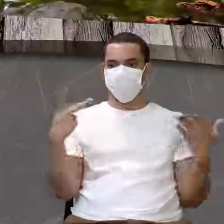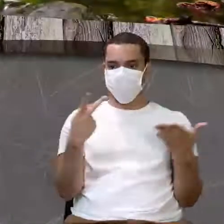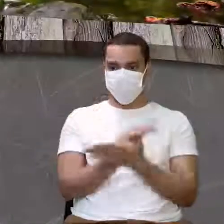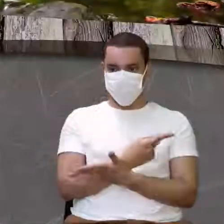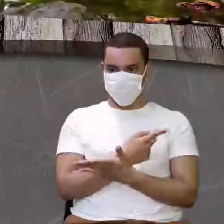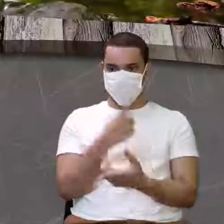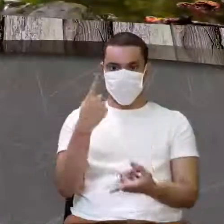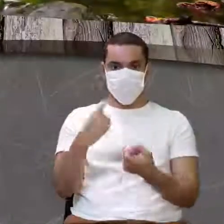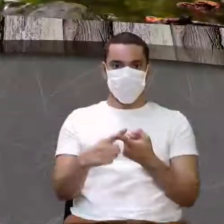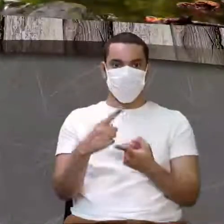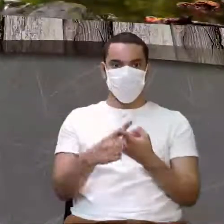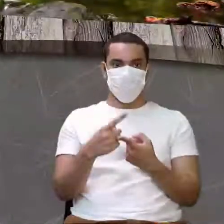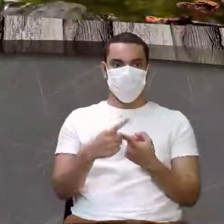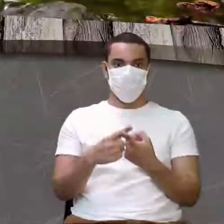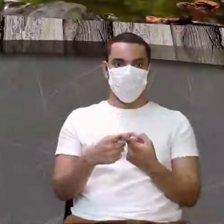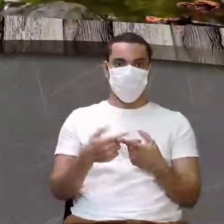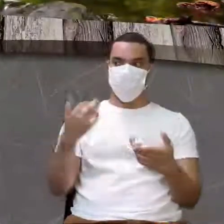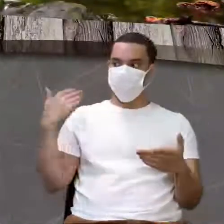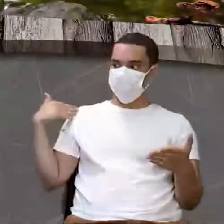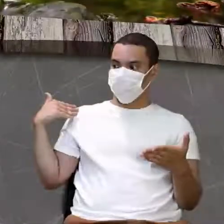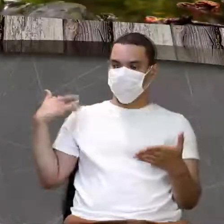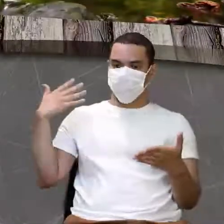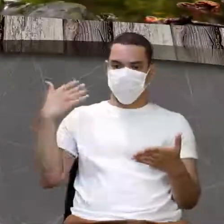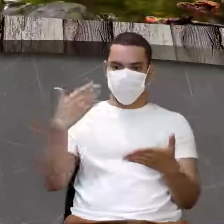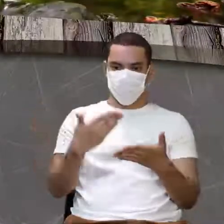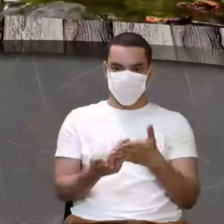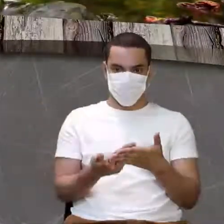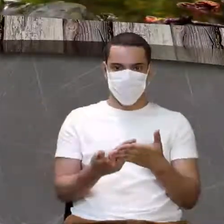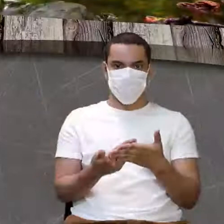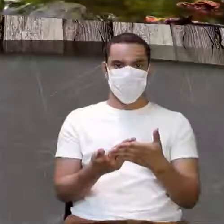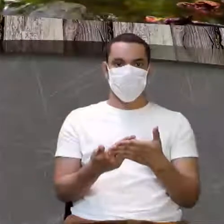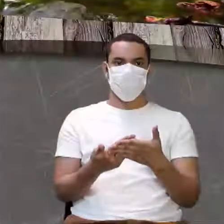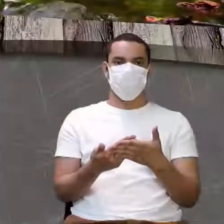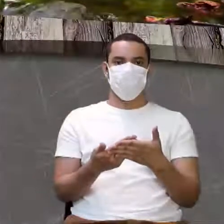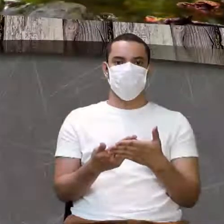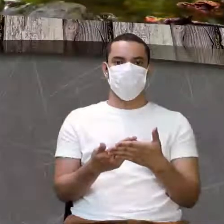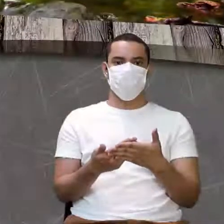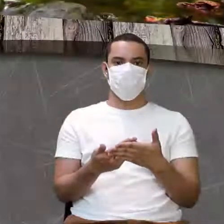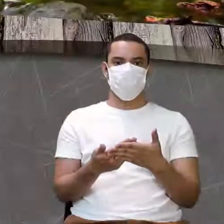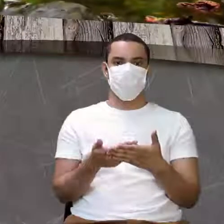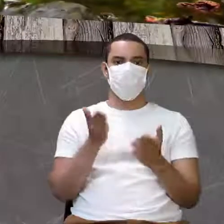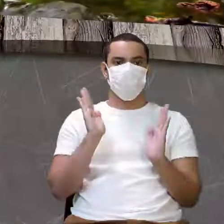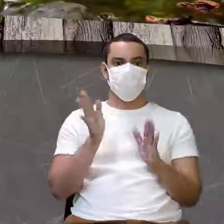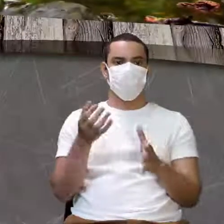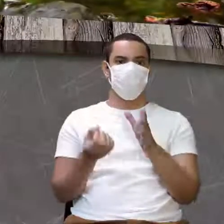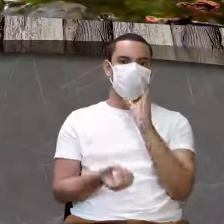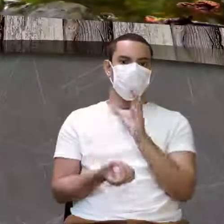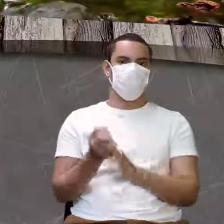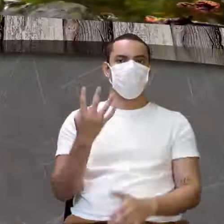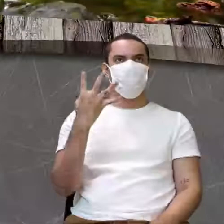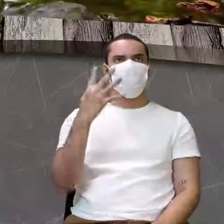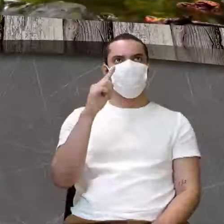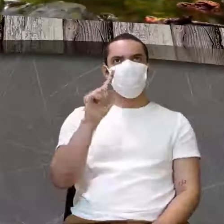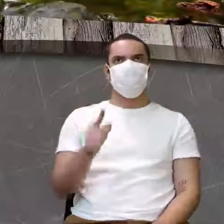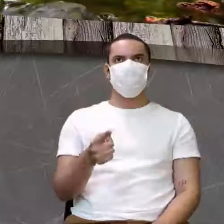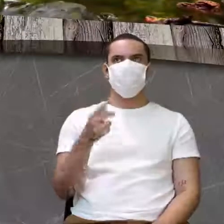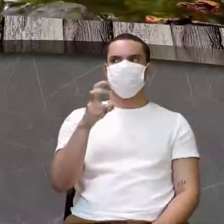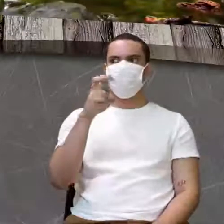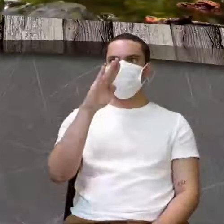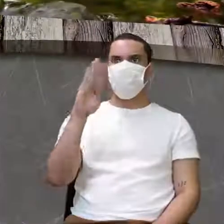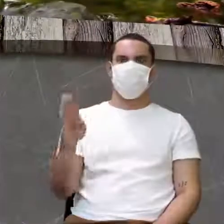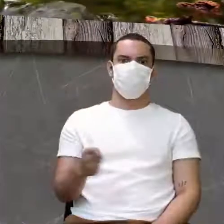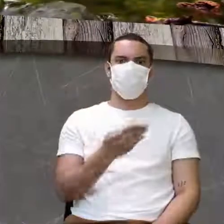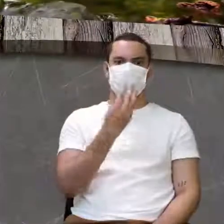em que de lá para cá, né? A Terra surgiu aí 4,5 bilhões de anos e a